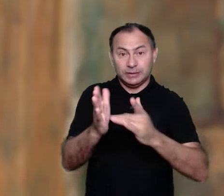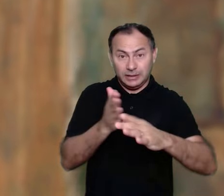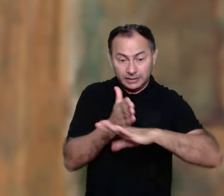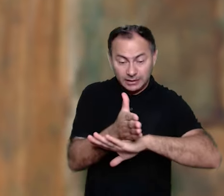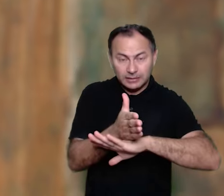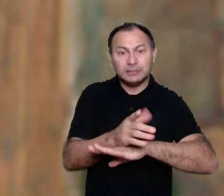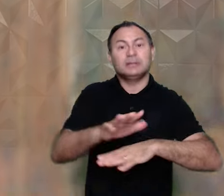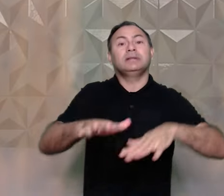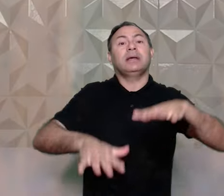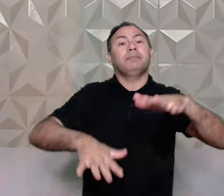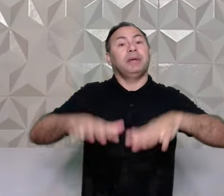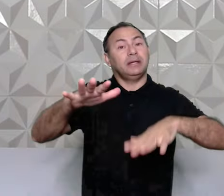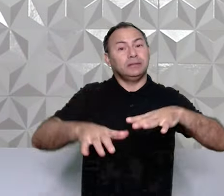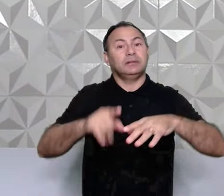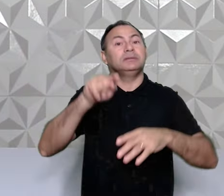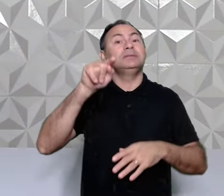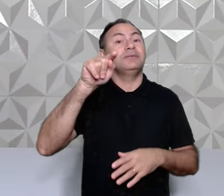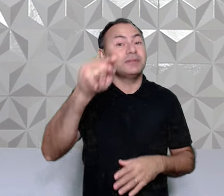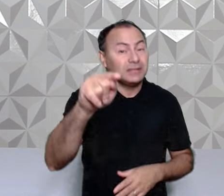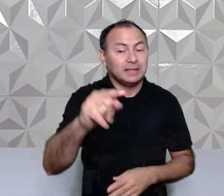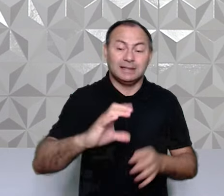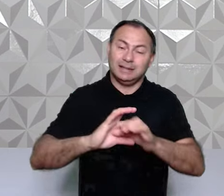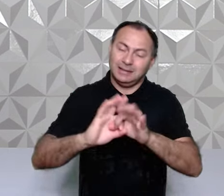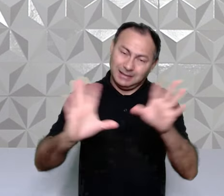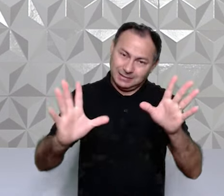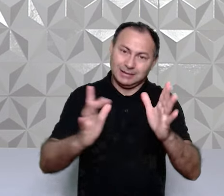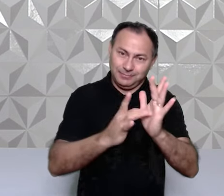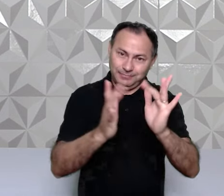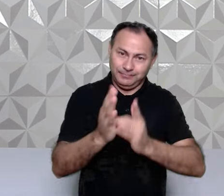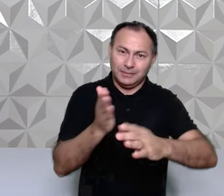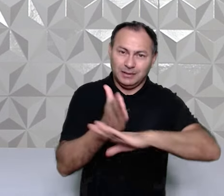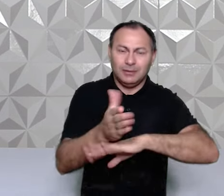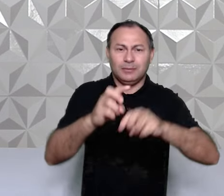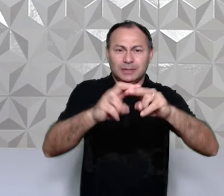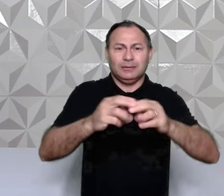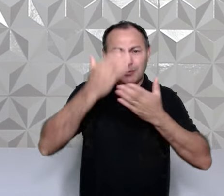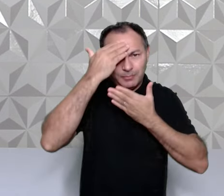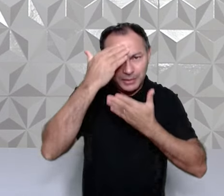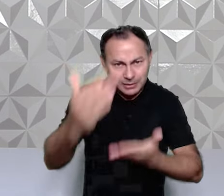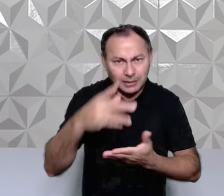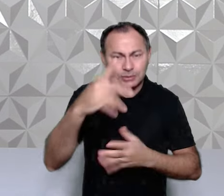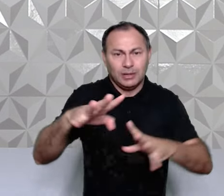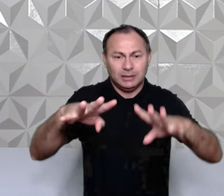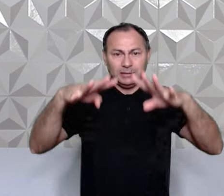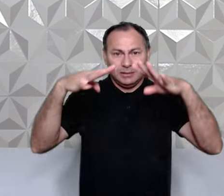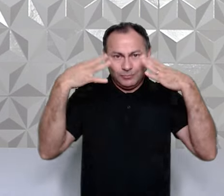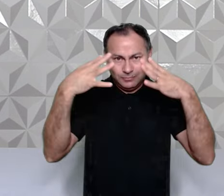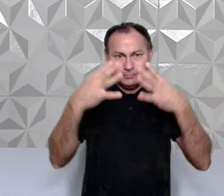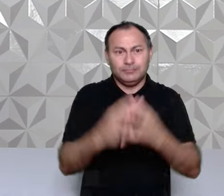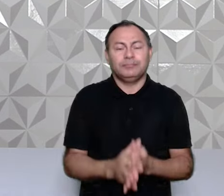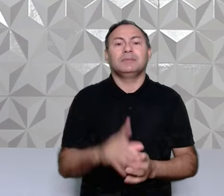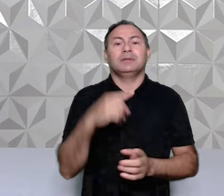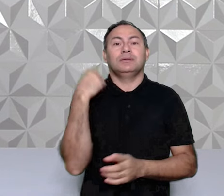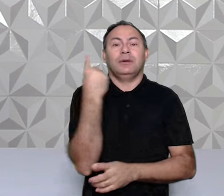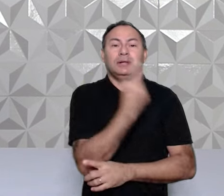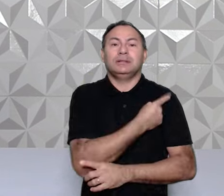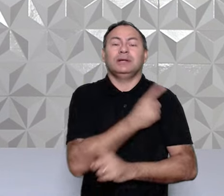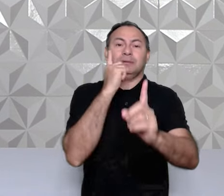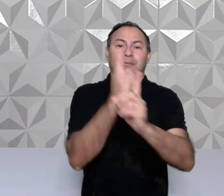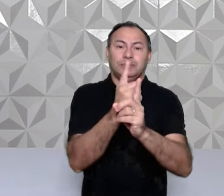ele entrar, depende de você, né? Então, muito obrigado pela sua atenção